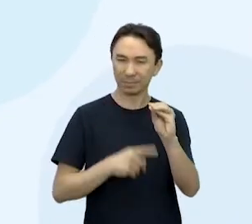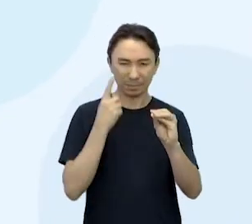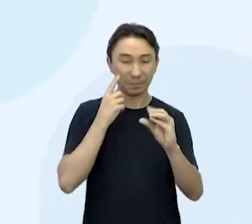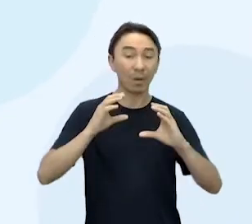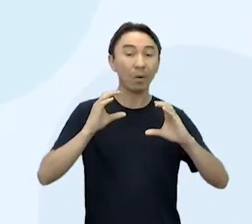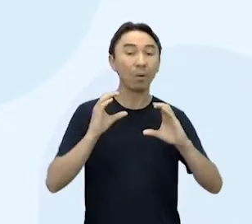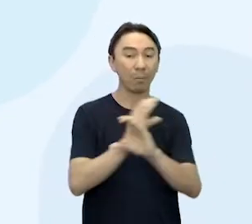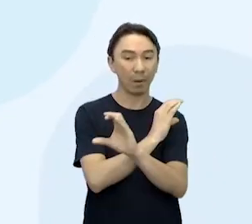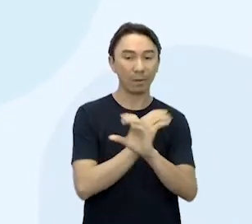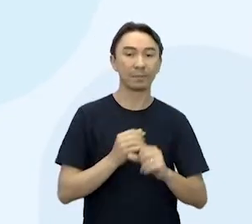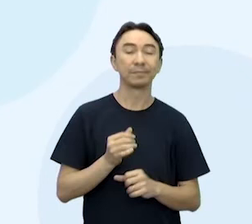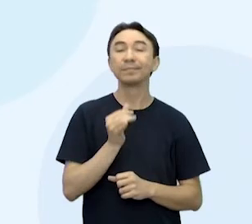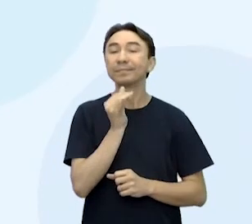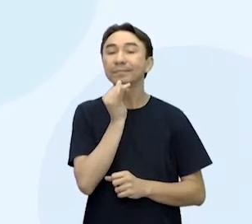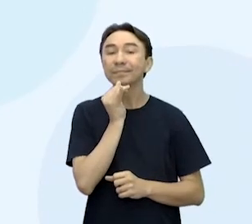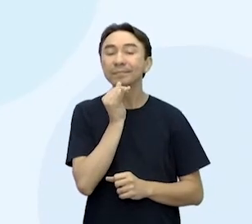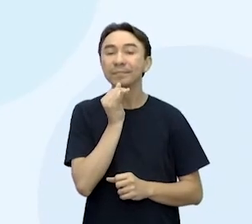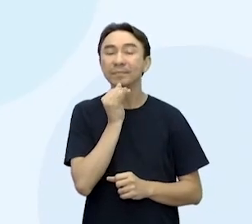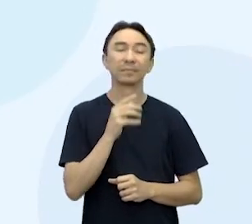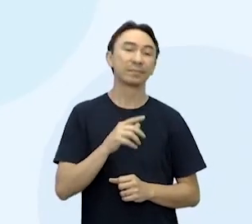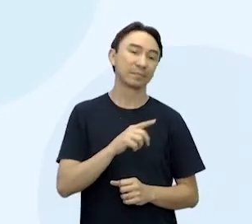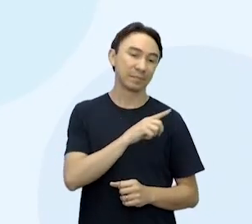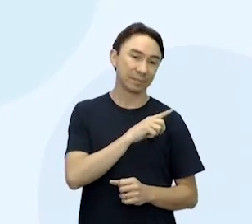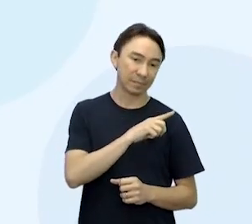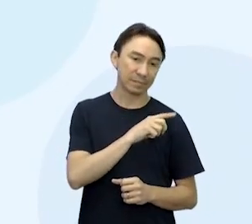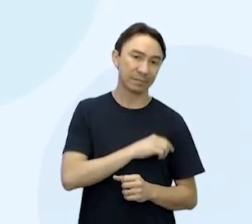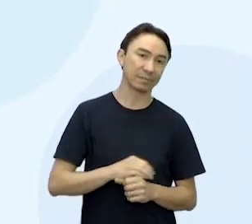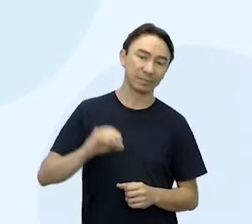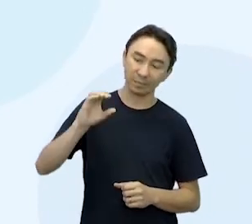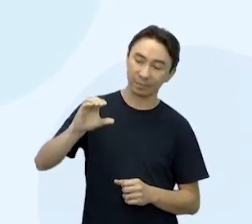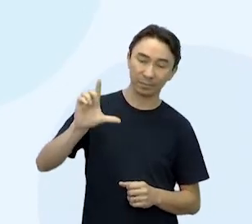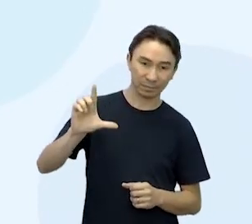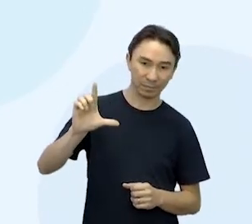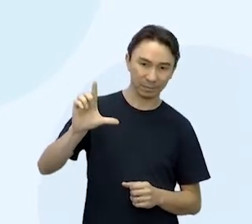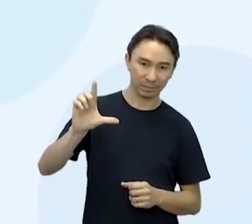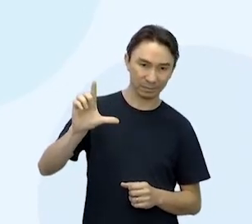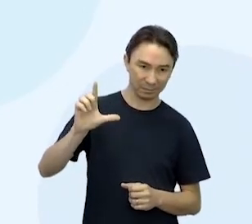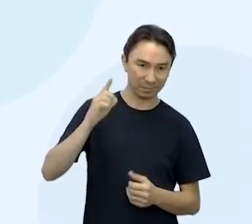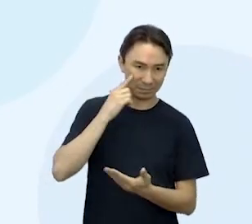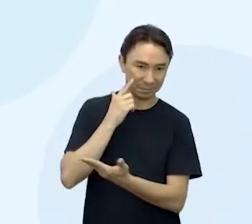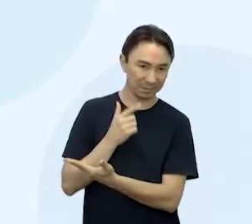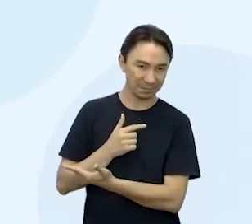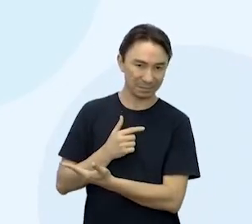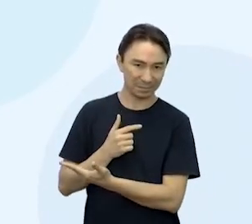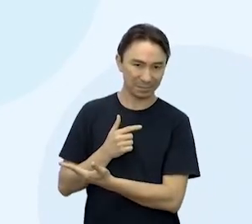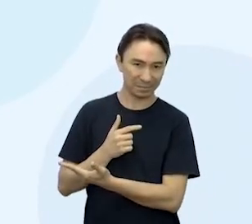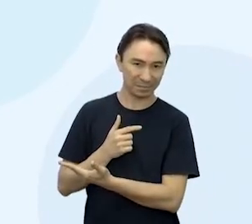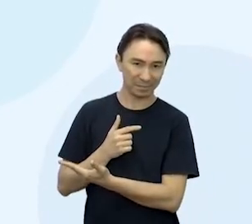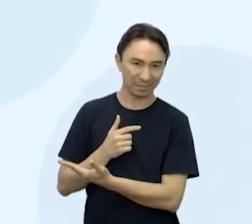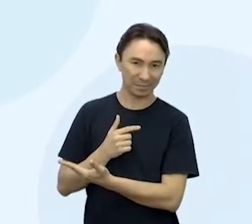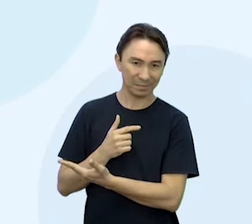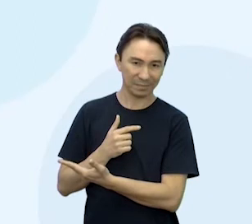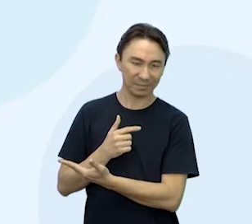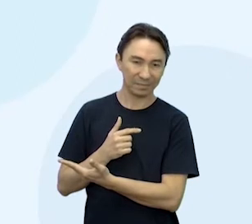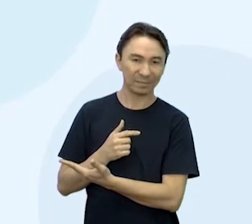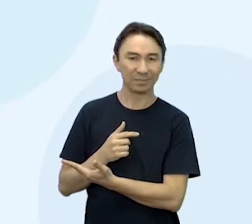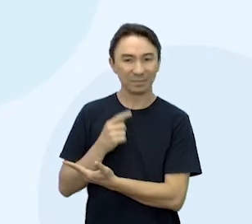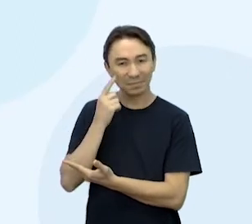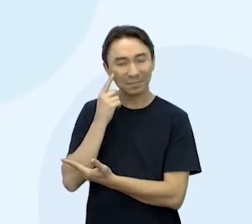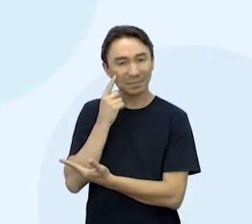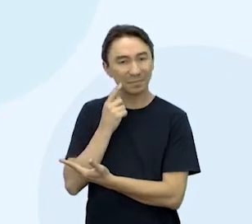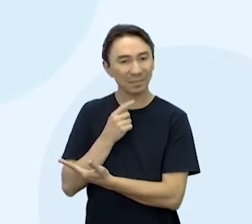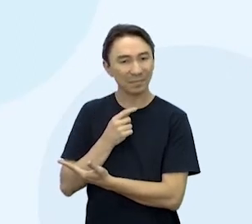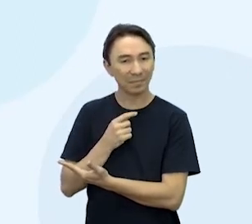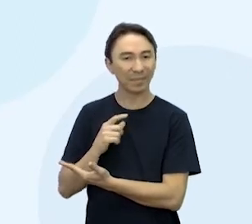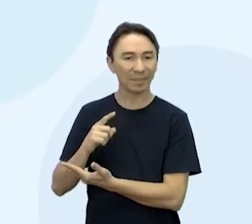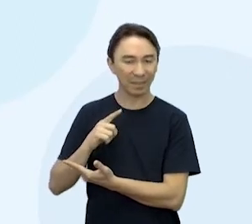aqui eu tenho a representação do cristal de cloreto de sódio, ó. Repara que essa estrutura aqui do cloreto, ela vai